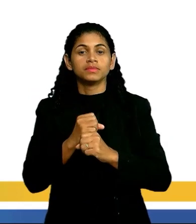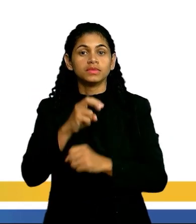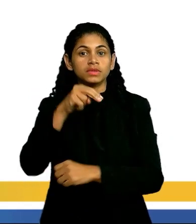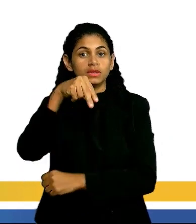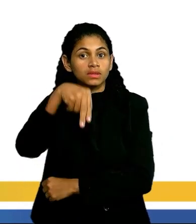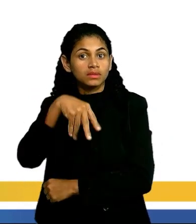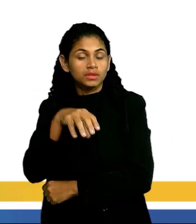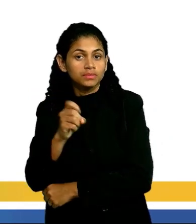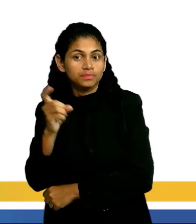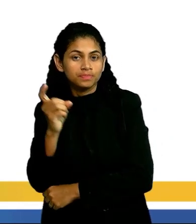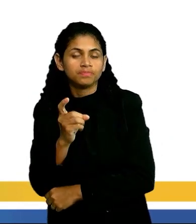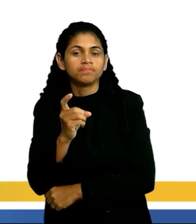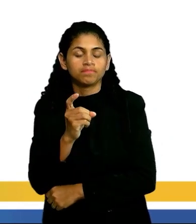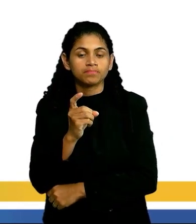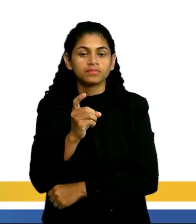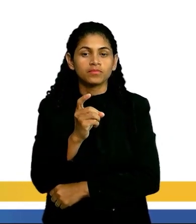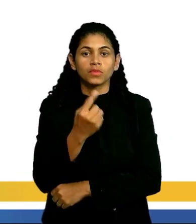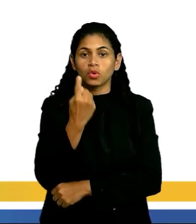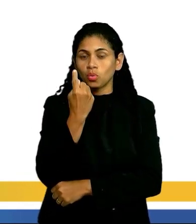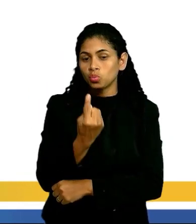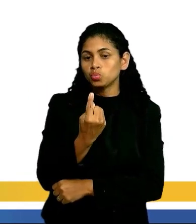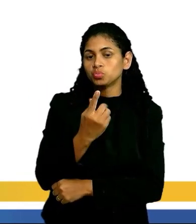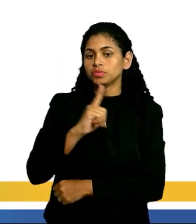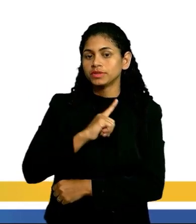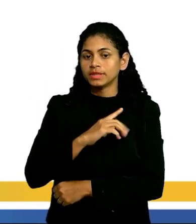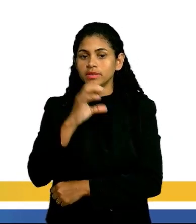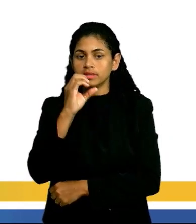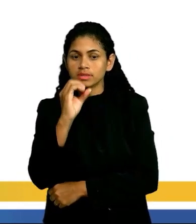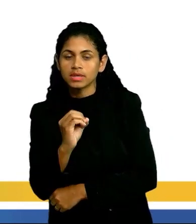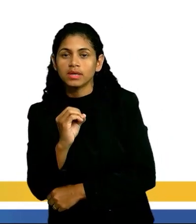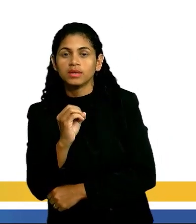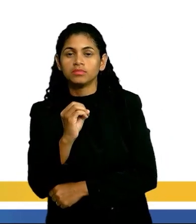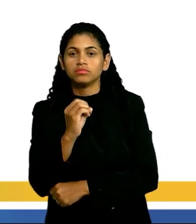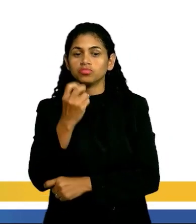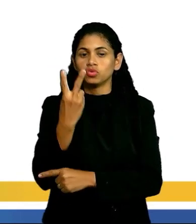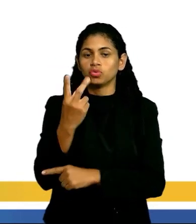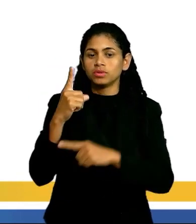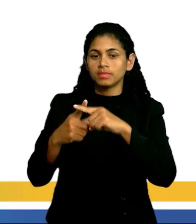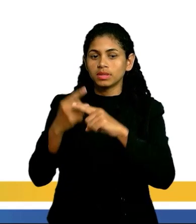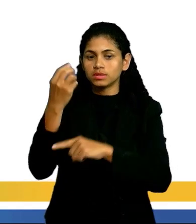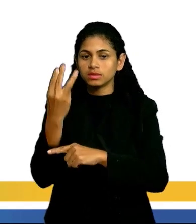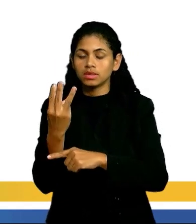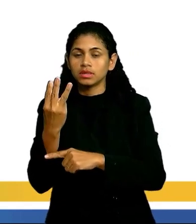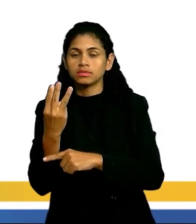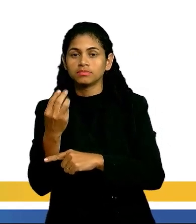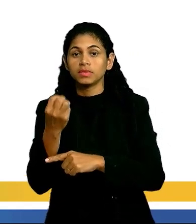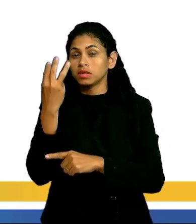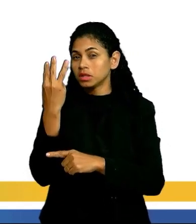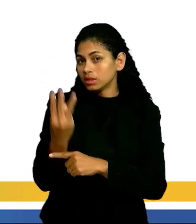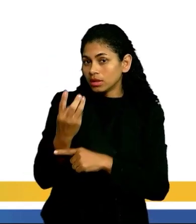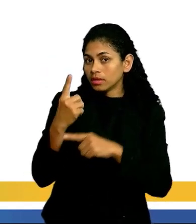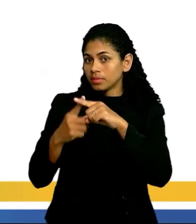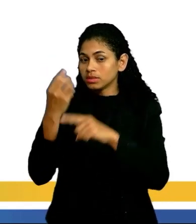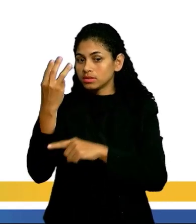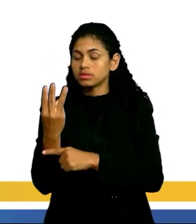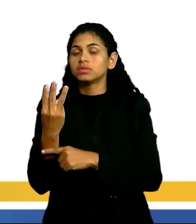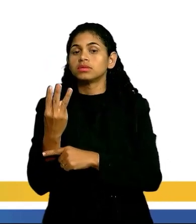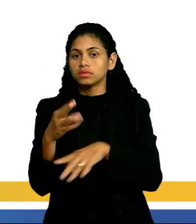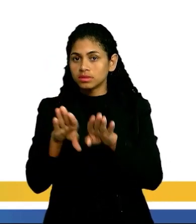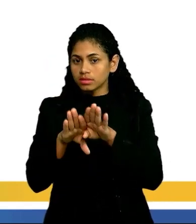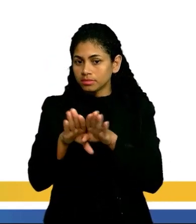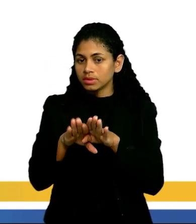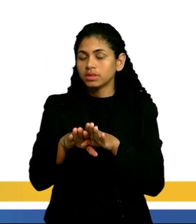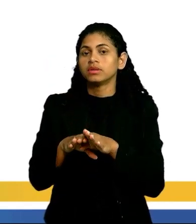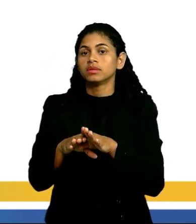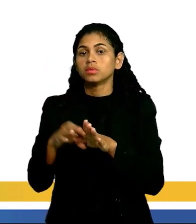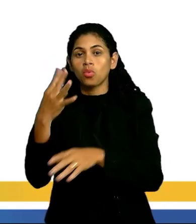na etapa 1 nós temos o NOx 0, na etapa 2 mais 3, na etapa 3 também mais 3, na